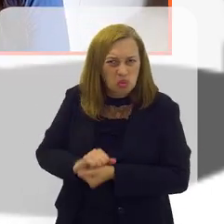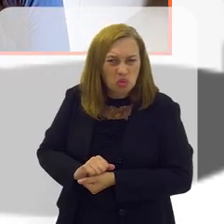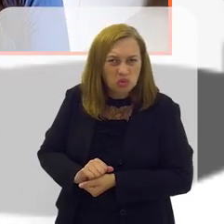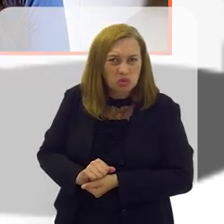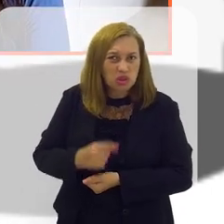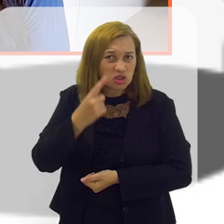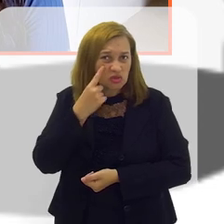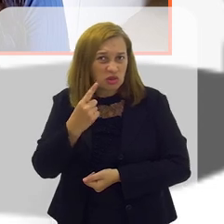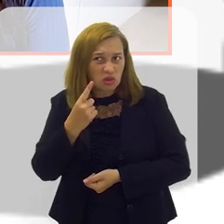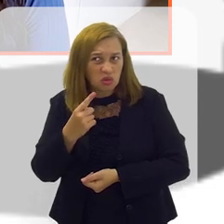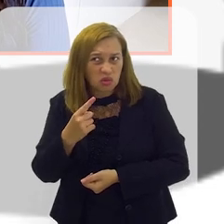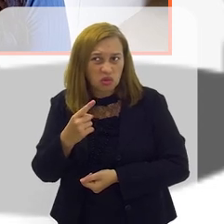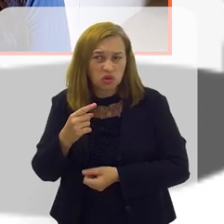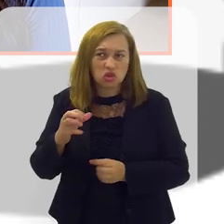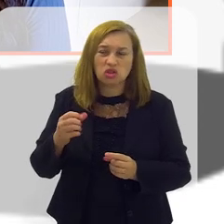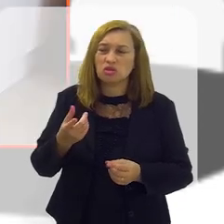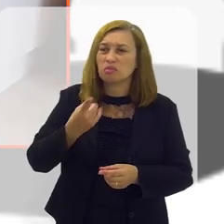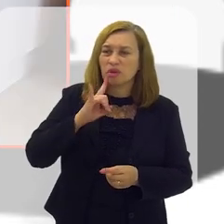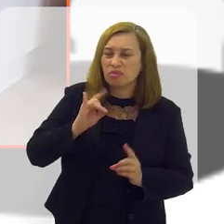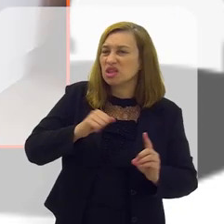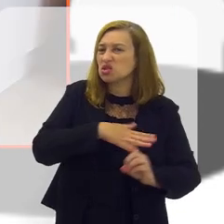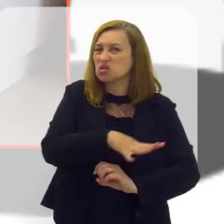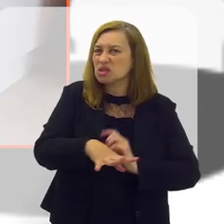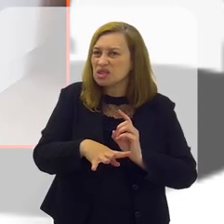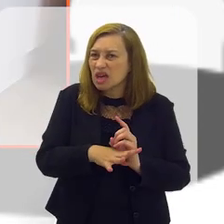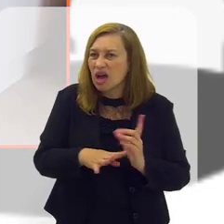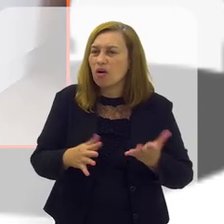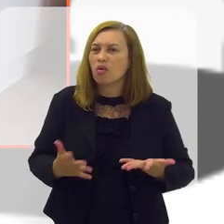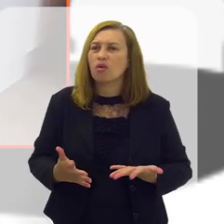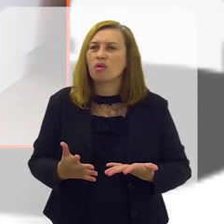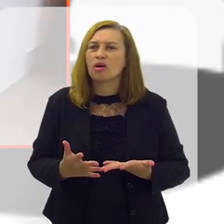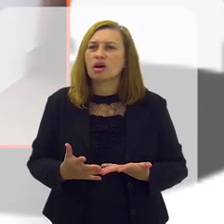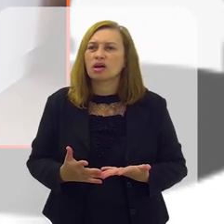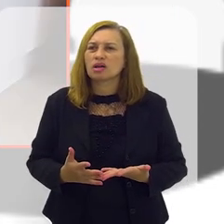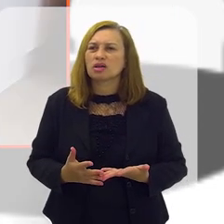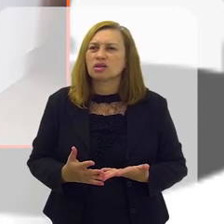ao beber social, de forma